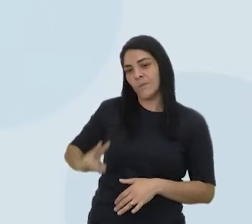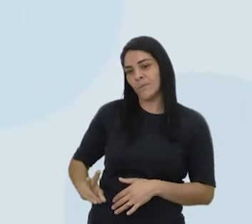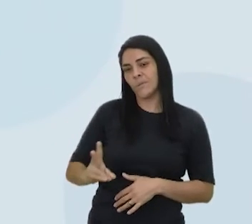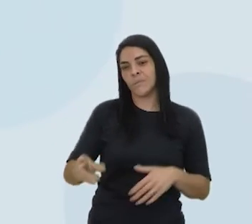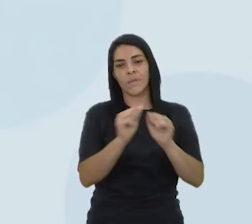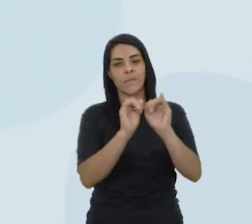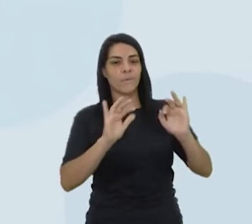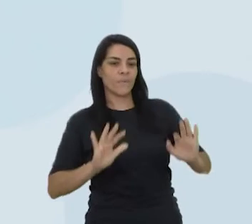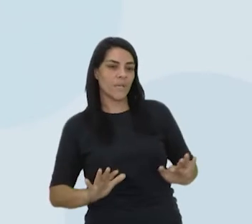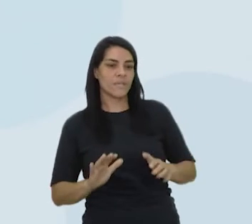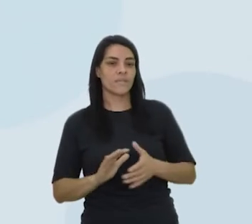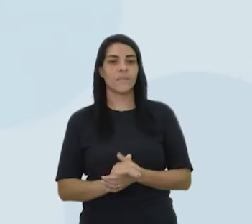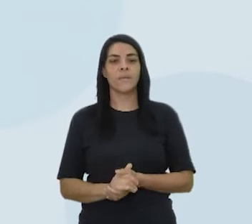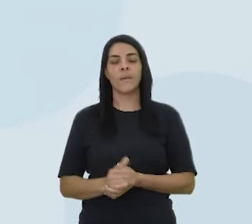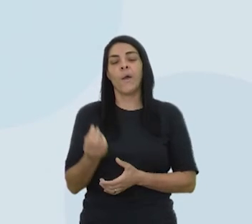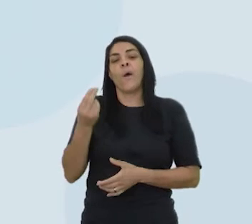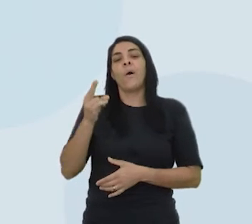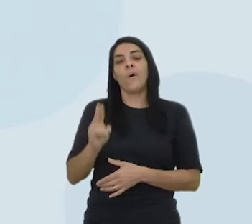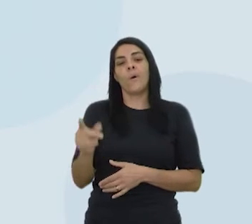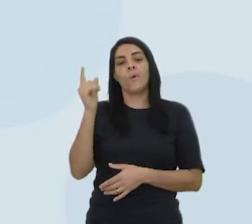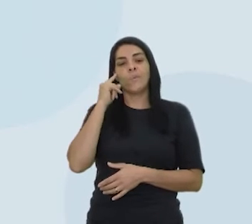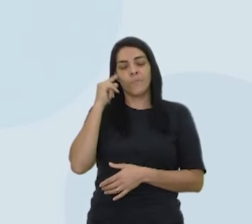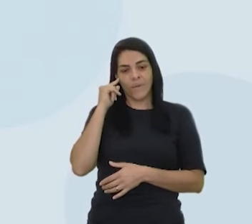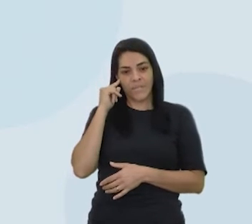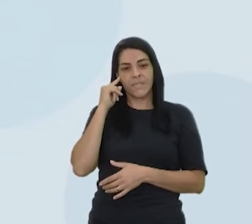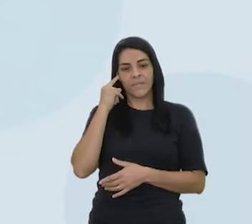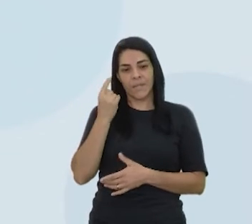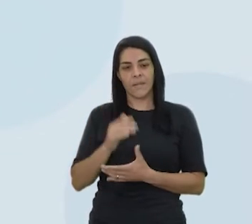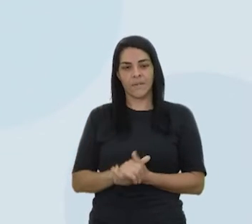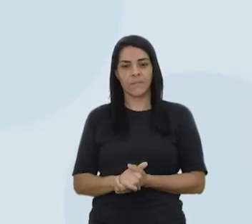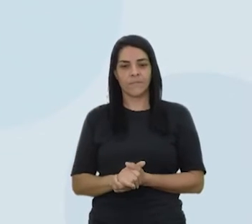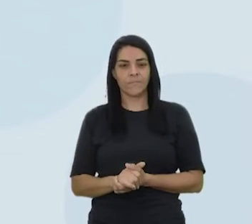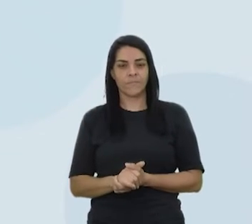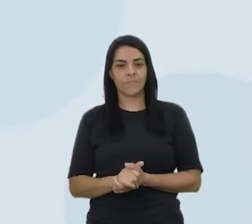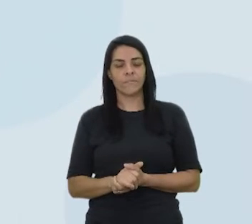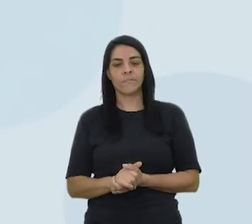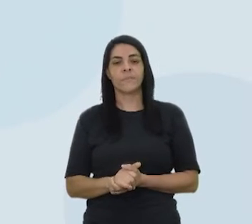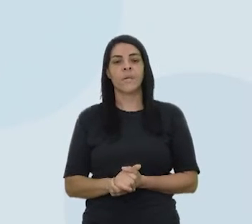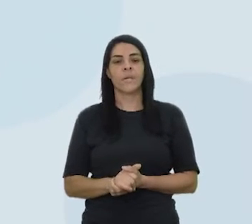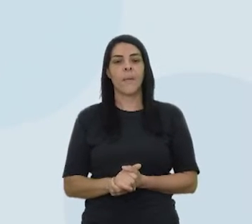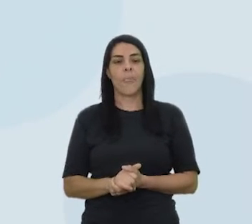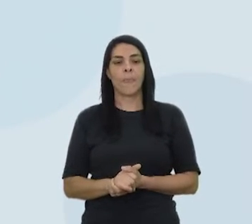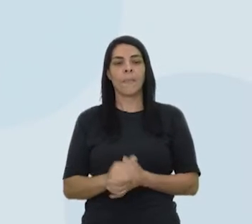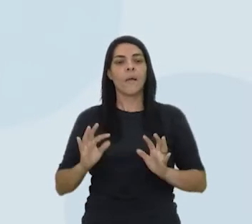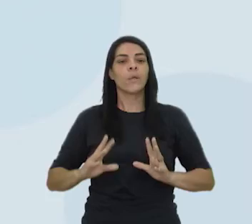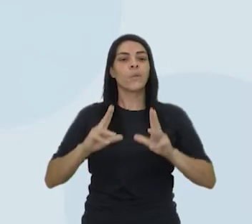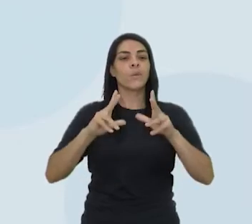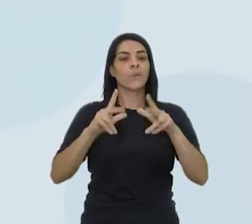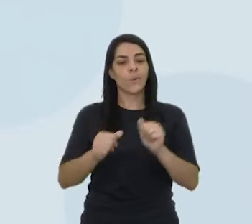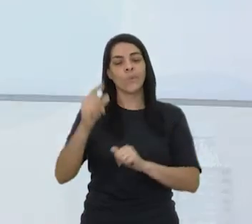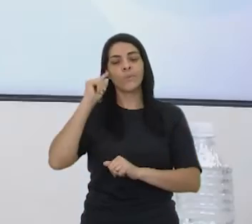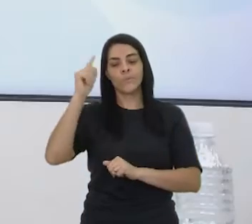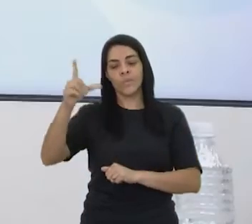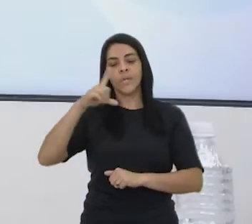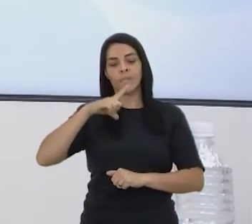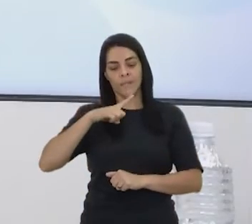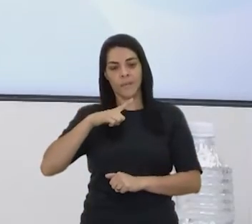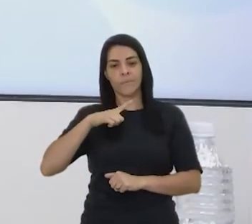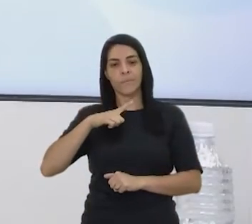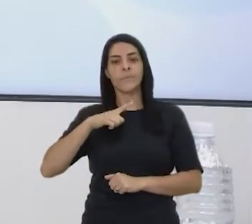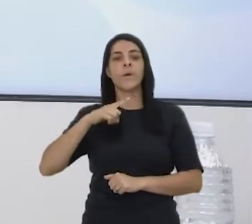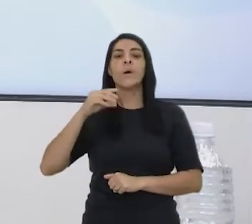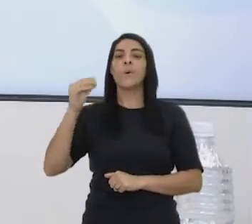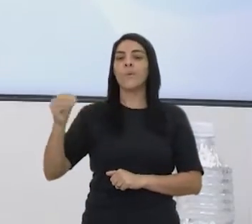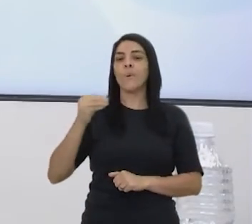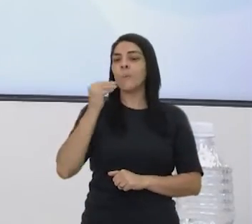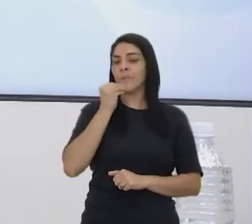do jeito que eu sou Ou a gente pode pensar como Raul Seixas que ele é uma metamorfose ambulante e que todo dia é uma oportunidade para você ser